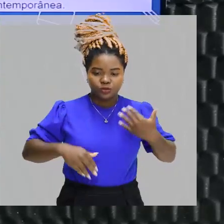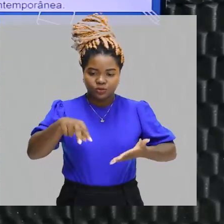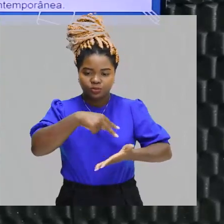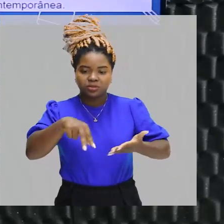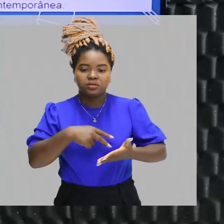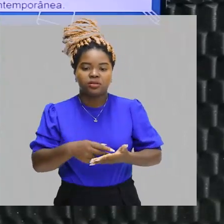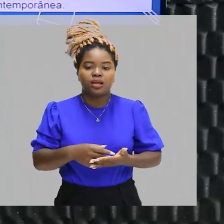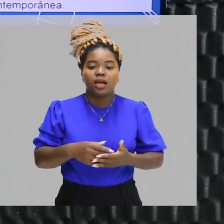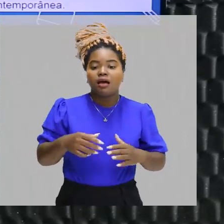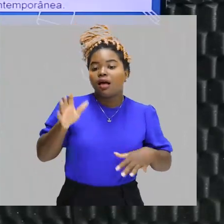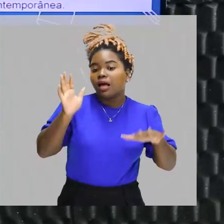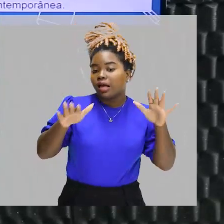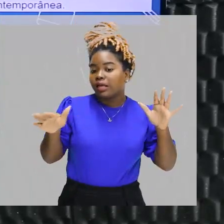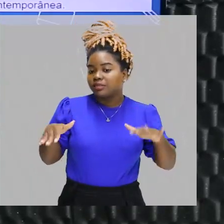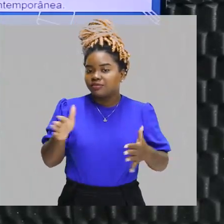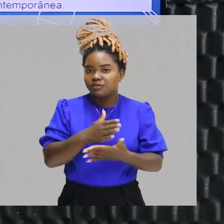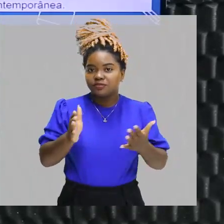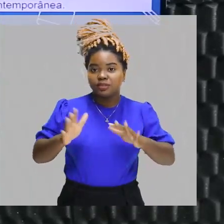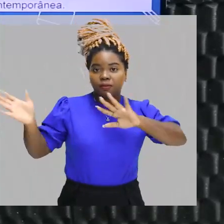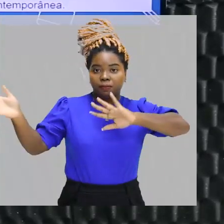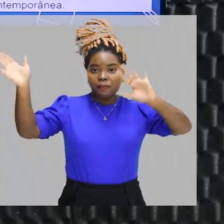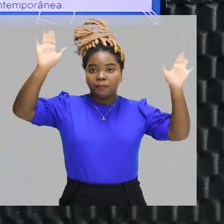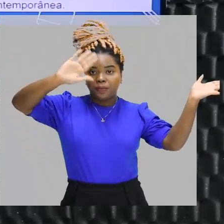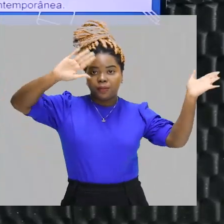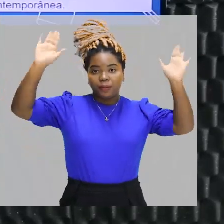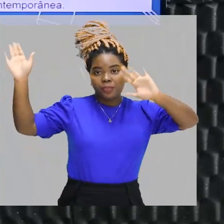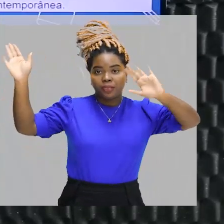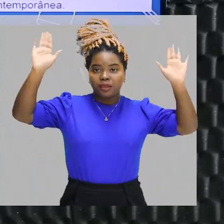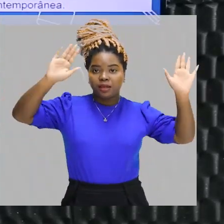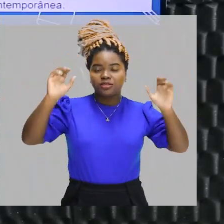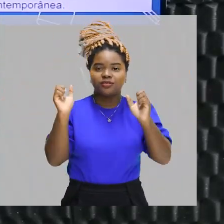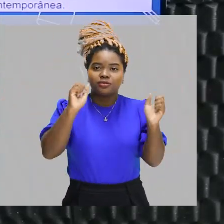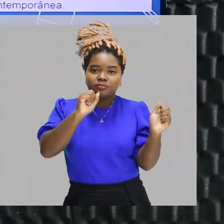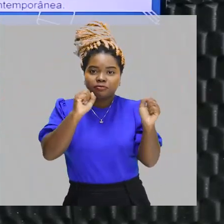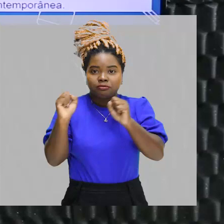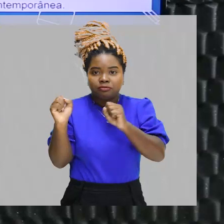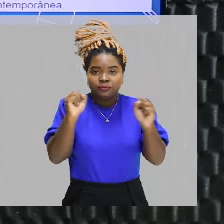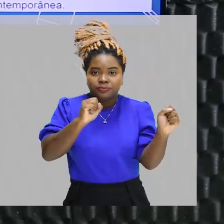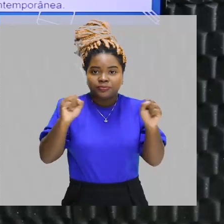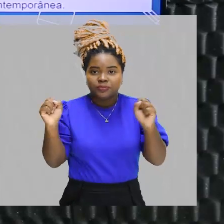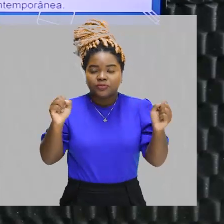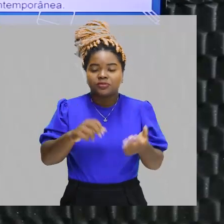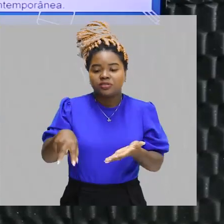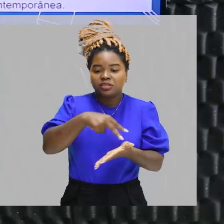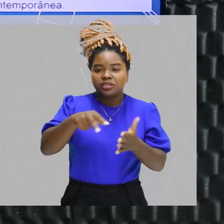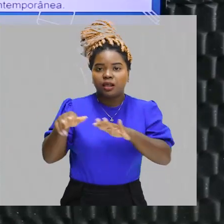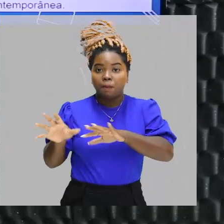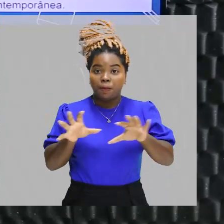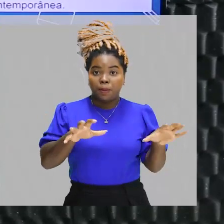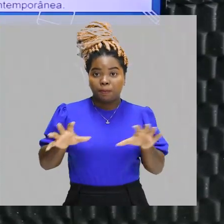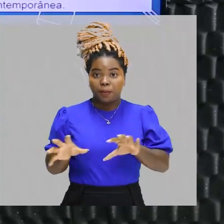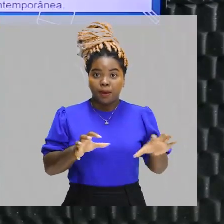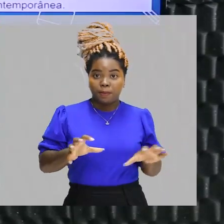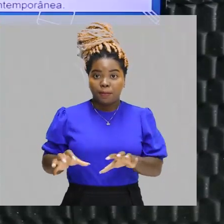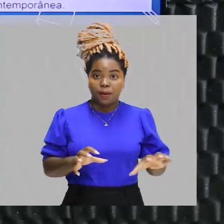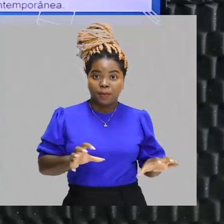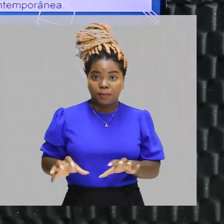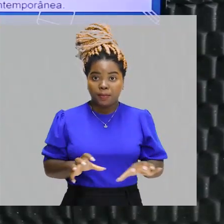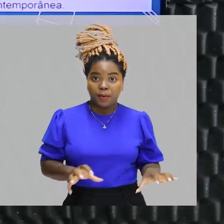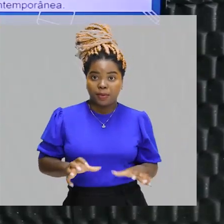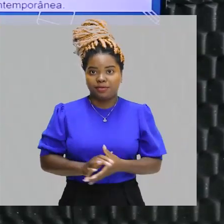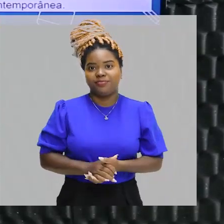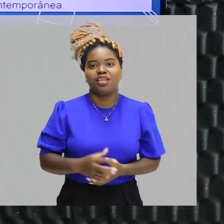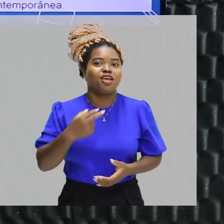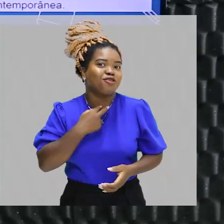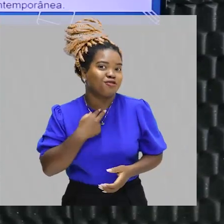de vocês dançam com os braços para cima, né? Alguns de vocês dançam com o braço colado. Tem gente que dança e vai até o chão. Eu não vou fazer isso, senão eu saio daqui para o hospital por causa